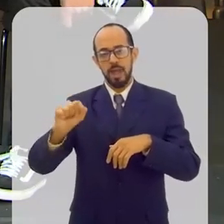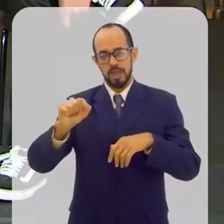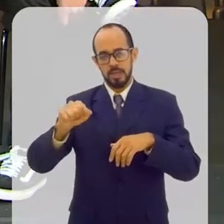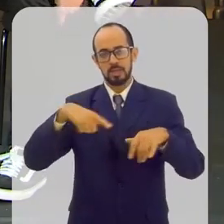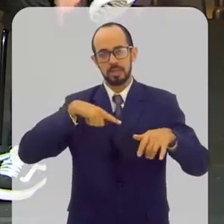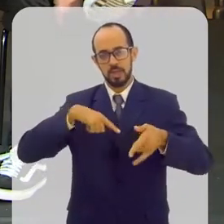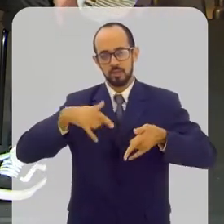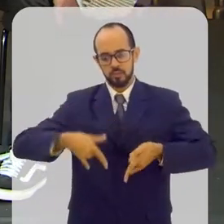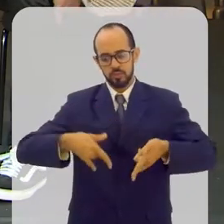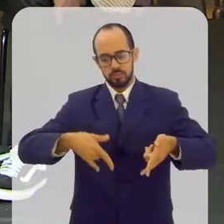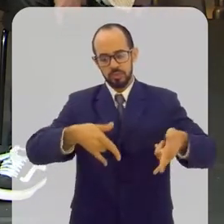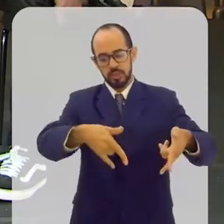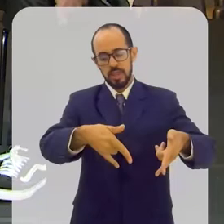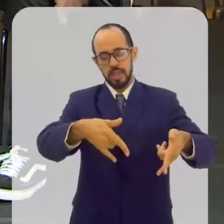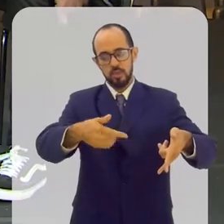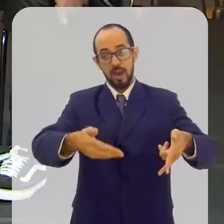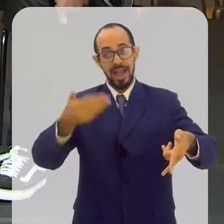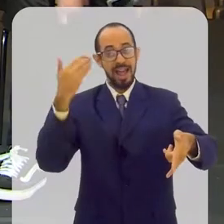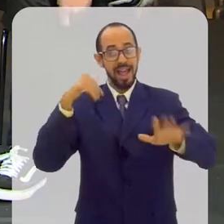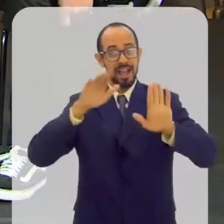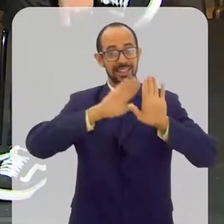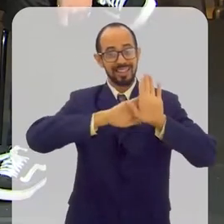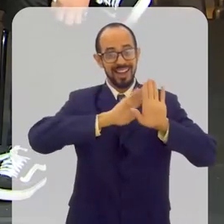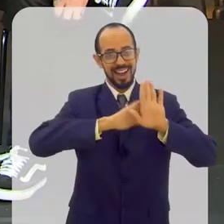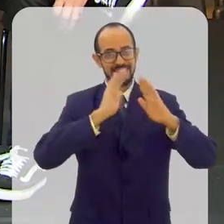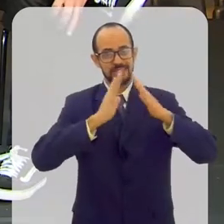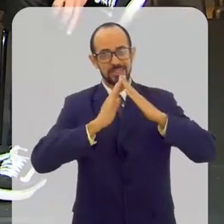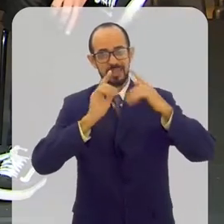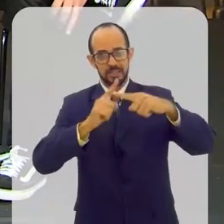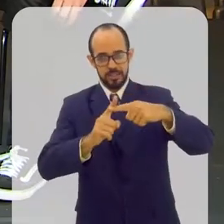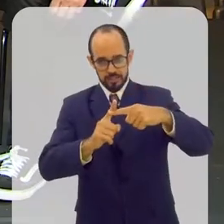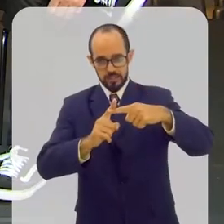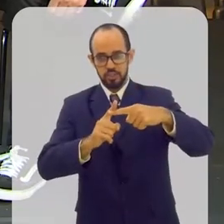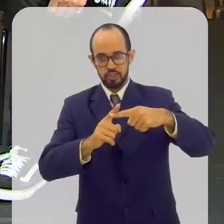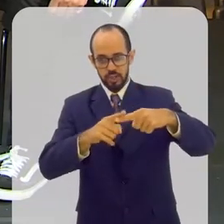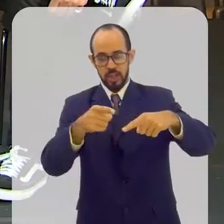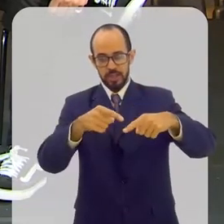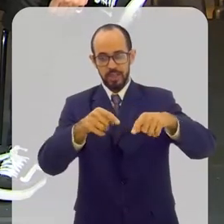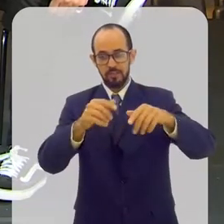igreja. E aí estava ficando de noite,